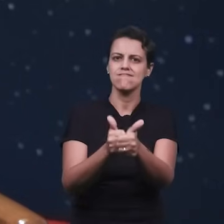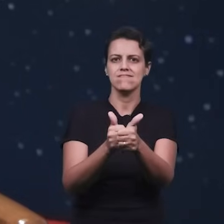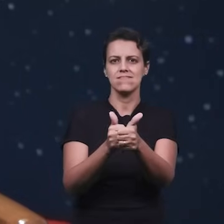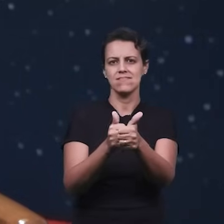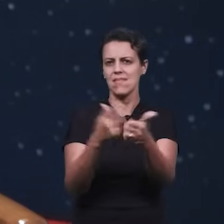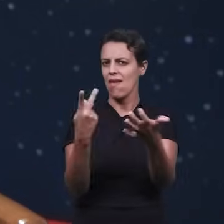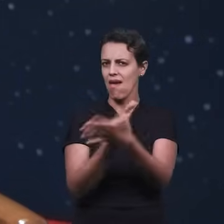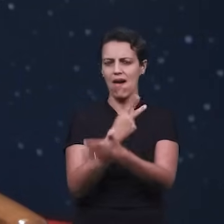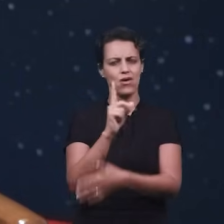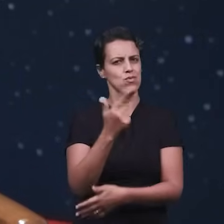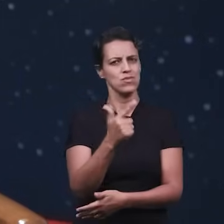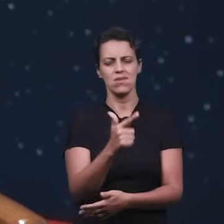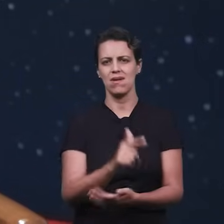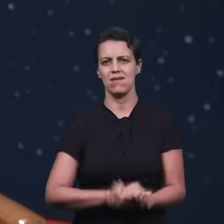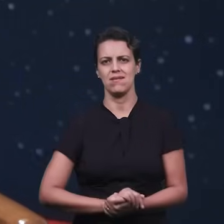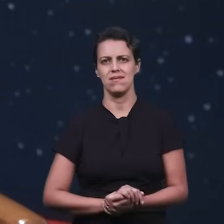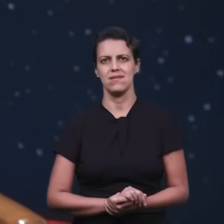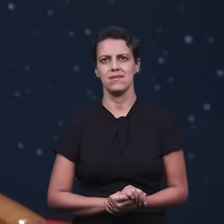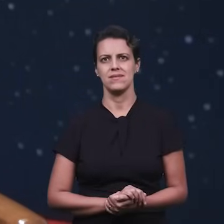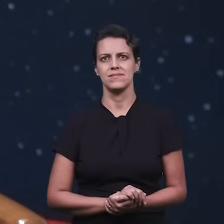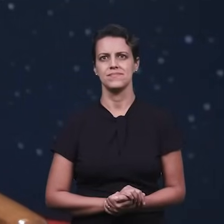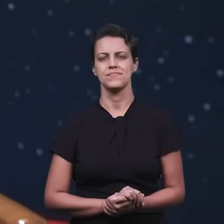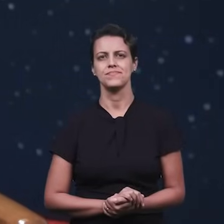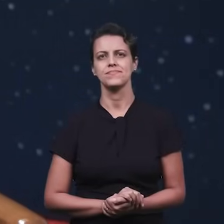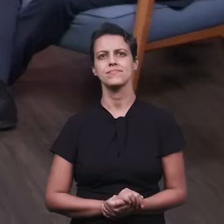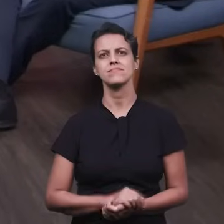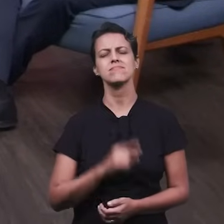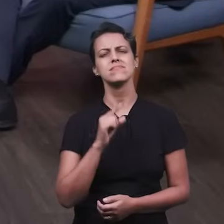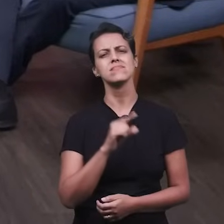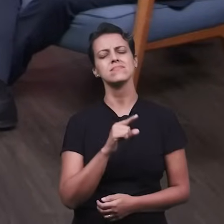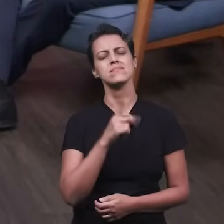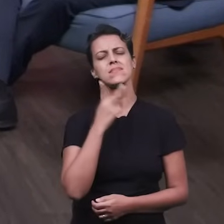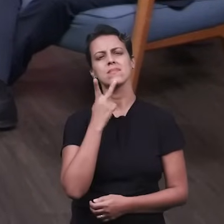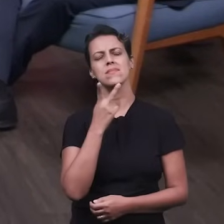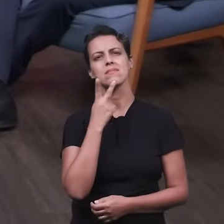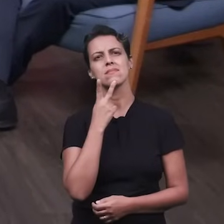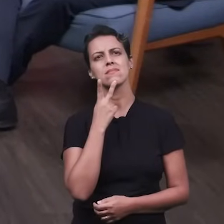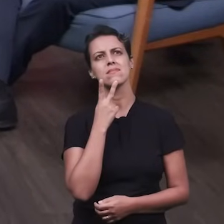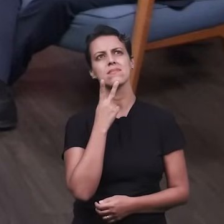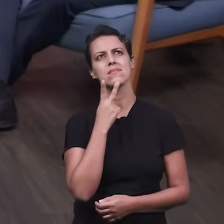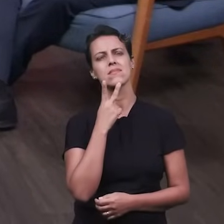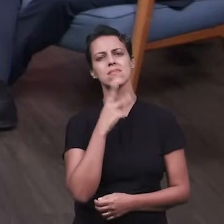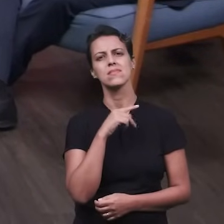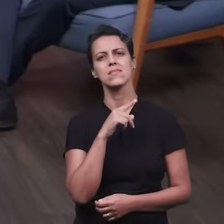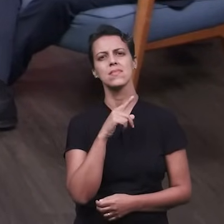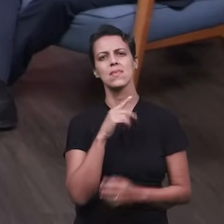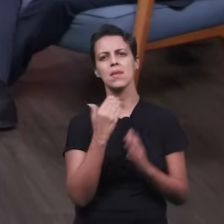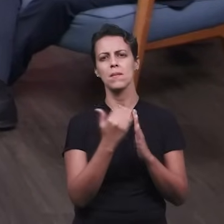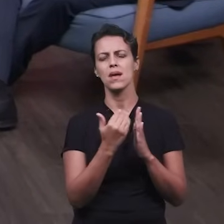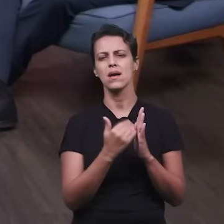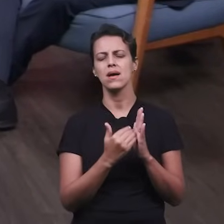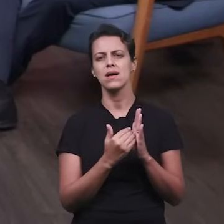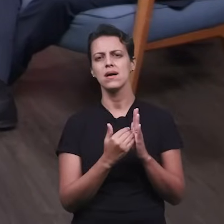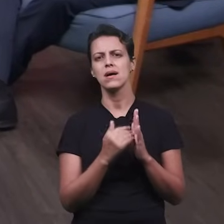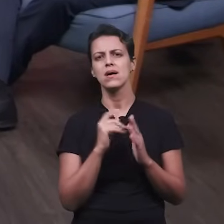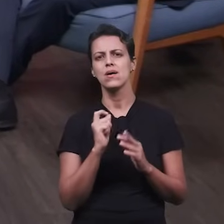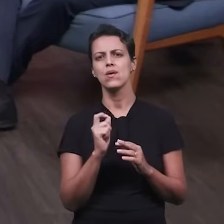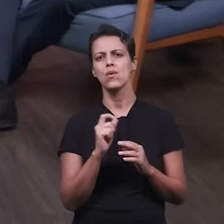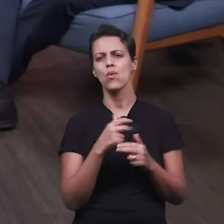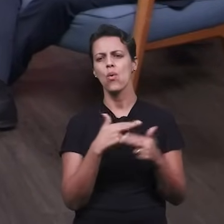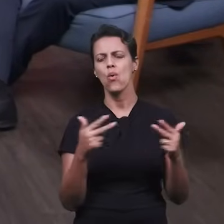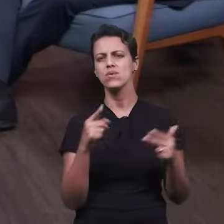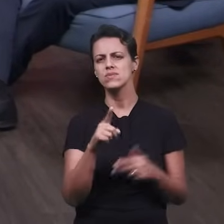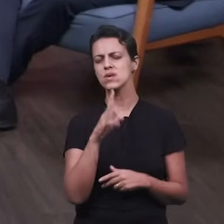erro. Você estará ouvindo a voz do pastor. Glória a Deus. Luiz, outro dia você contou, acho que no programa de Pastor para Pastor,